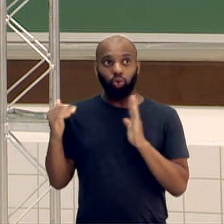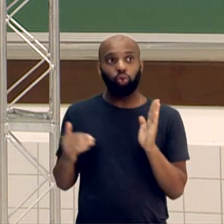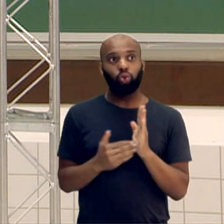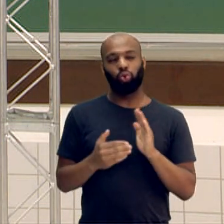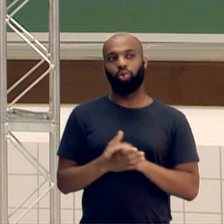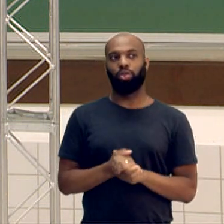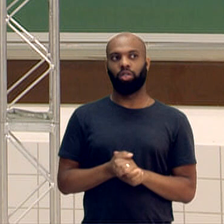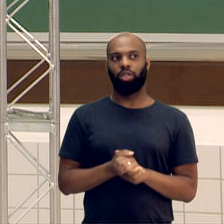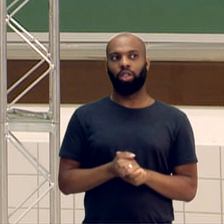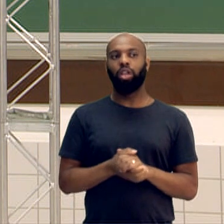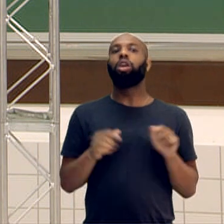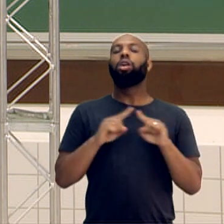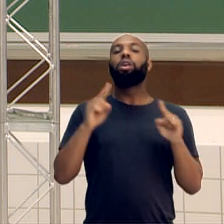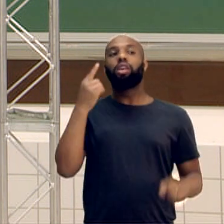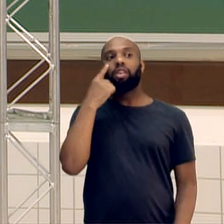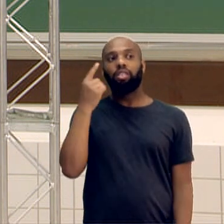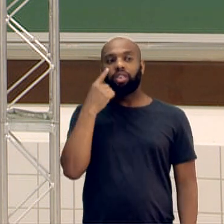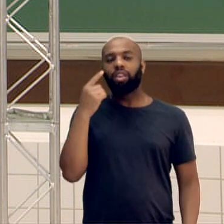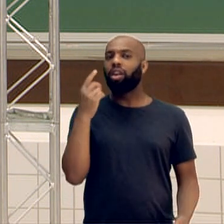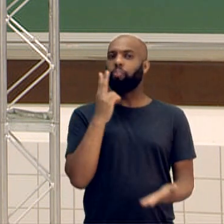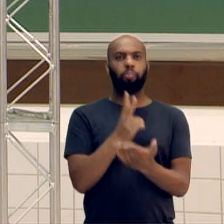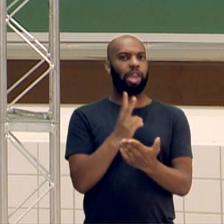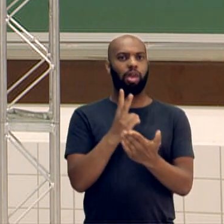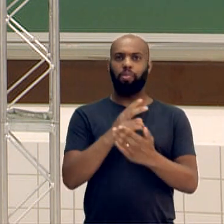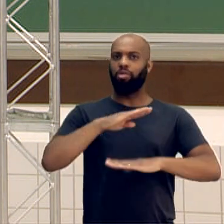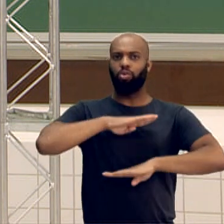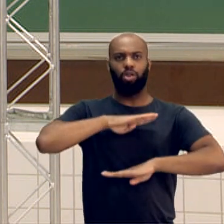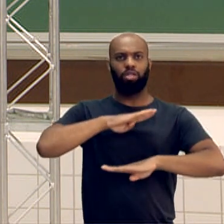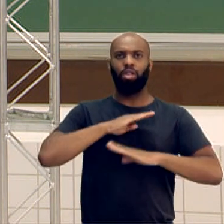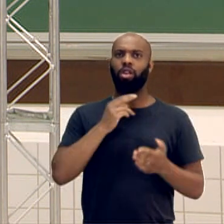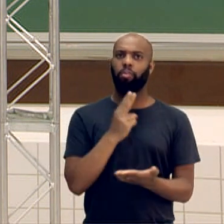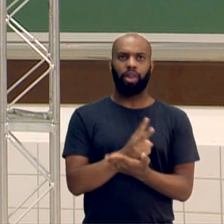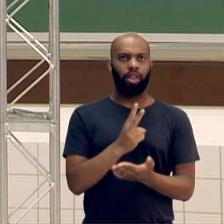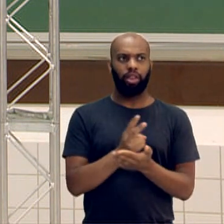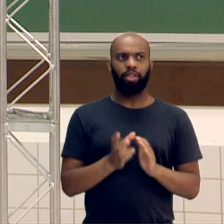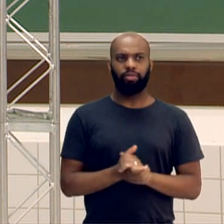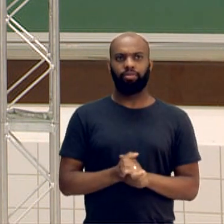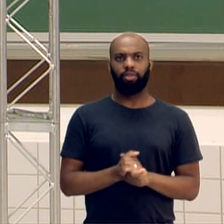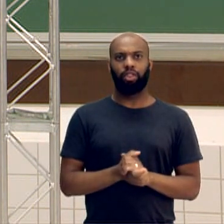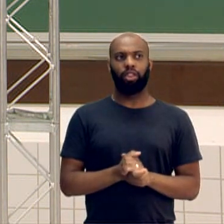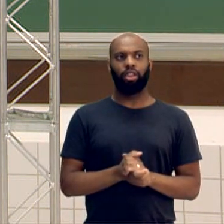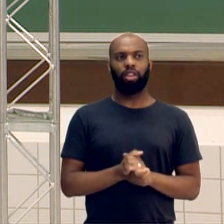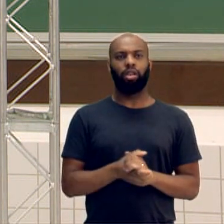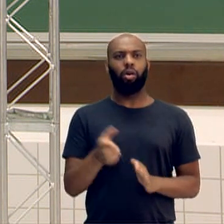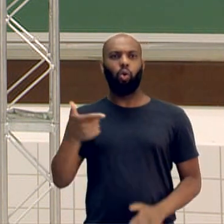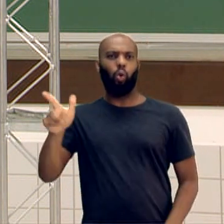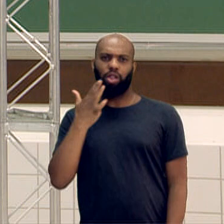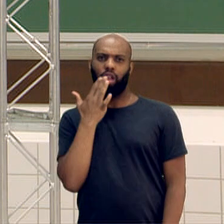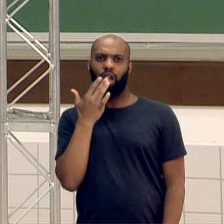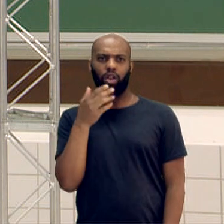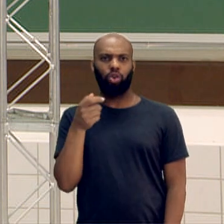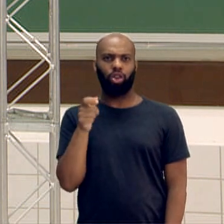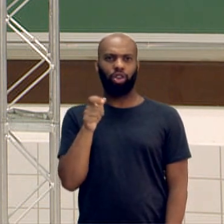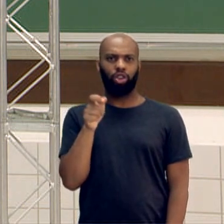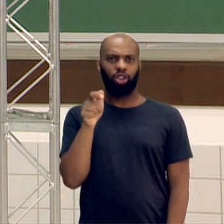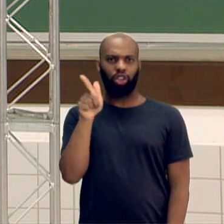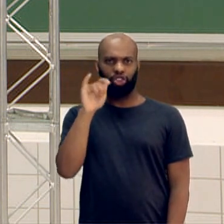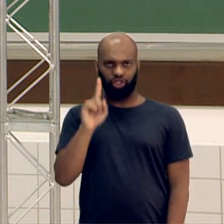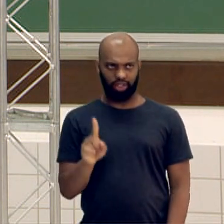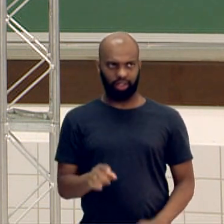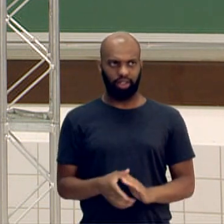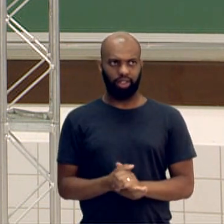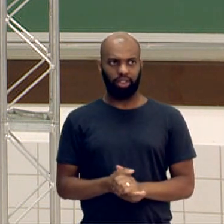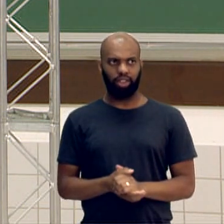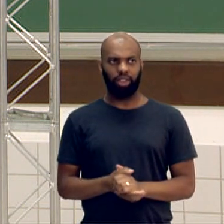seus externos. Mas veja, é a mesma situação. Eu tenho aqui, ó, eu vou pegar um outro giz. Eu